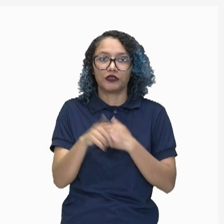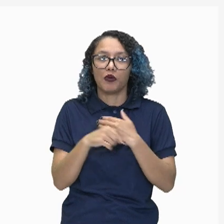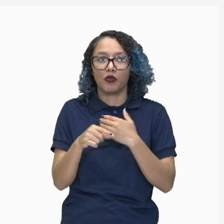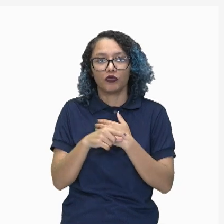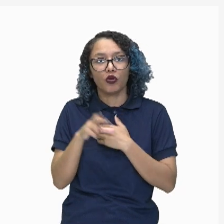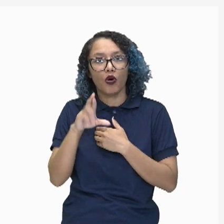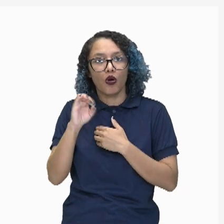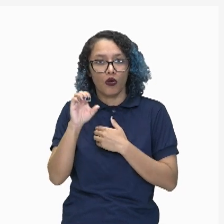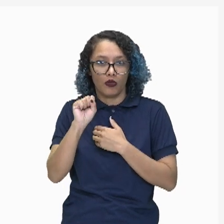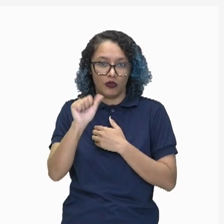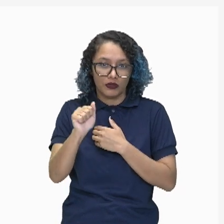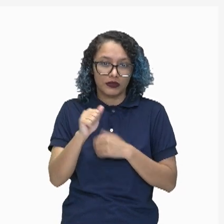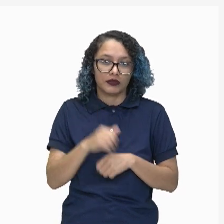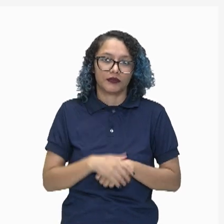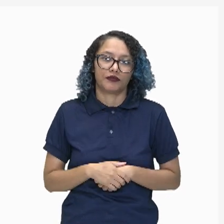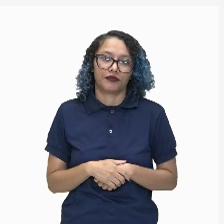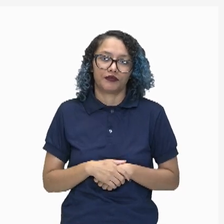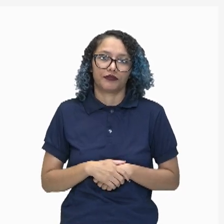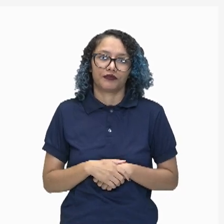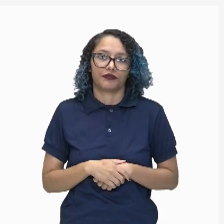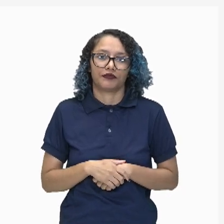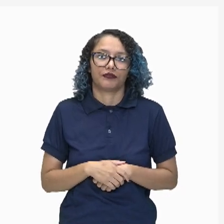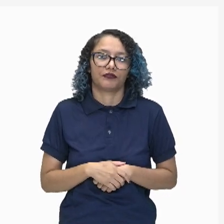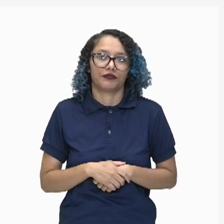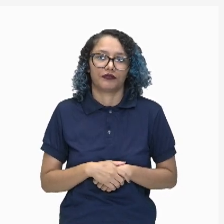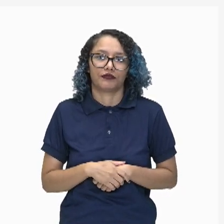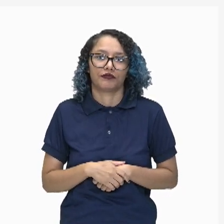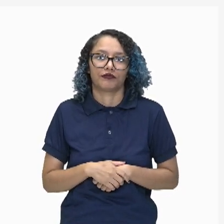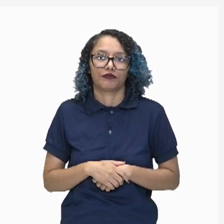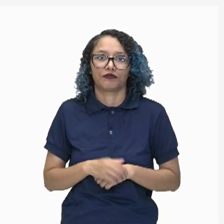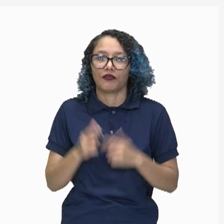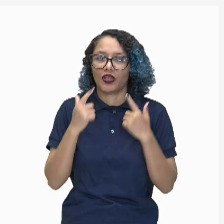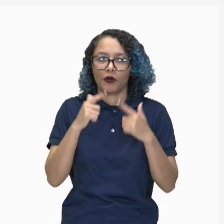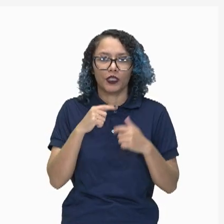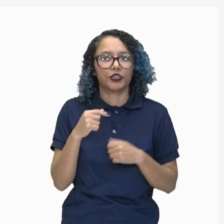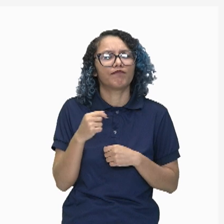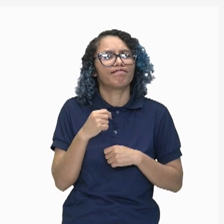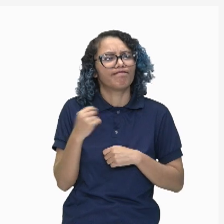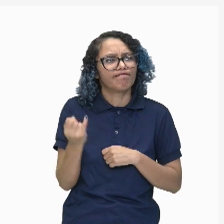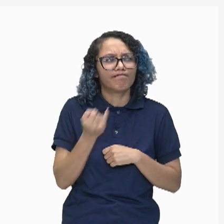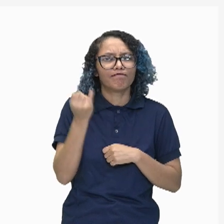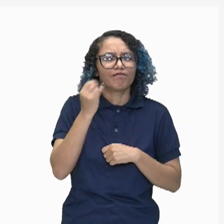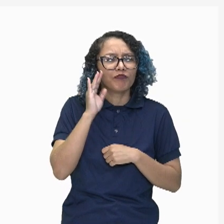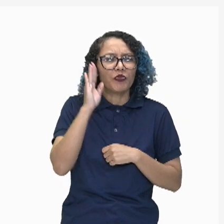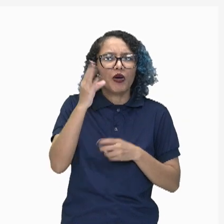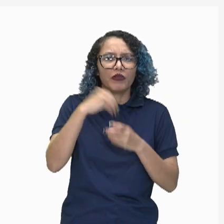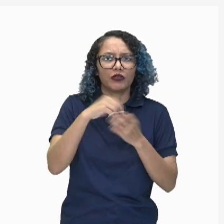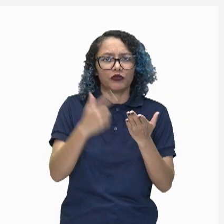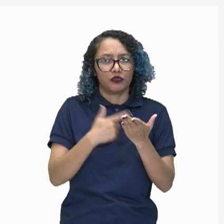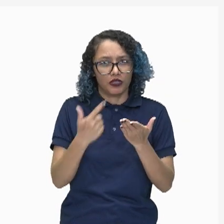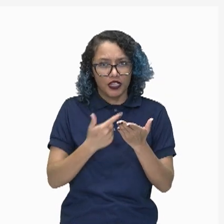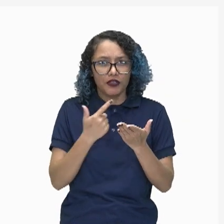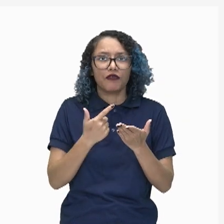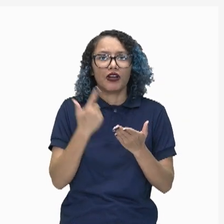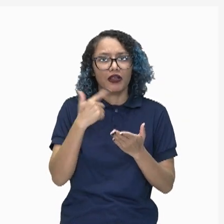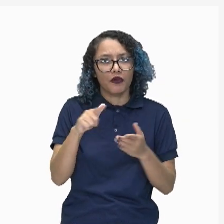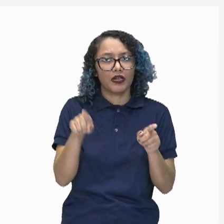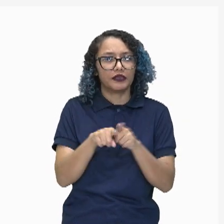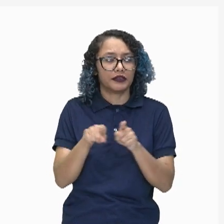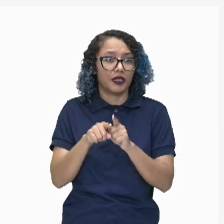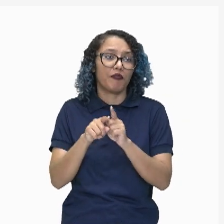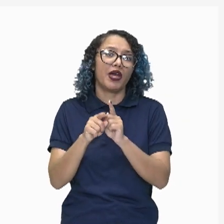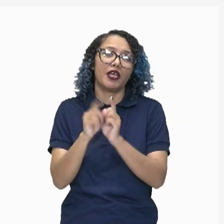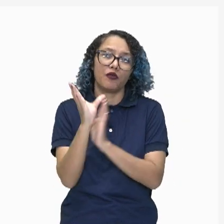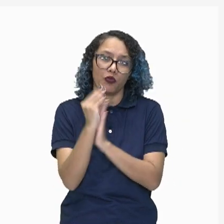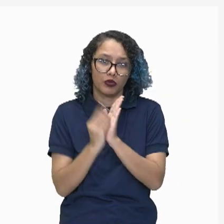linguagem tornou-se um elemento central da obra, muitas vezes tão importante quanto o conteúdo. Também temos uma